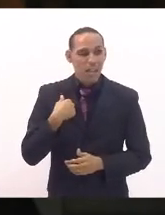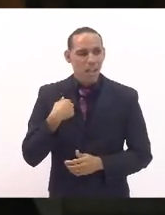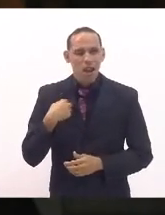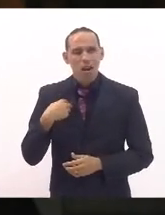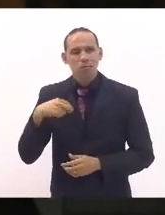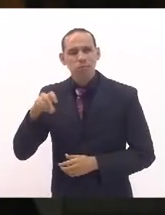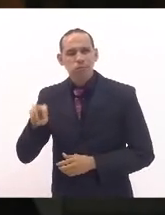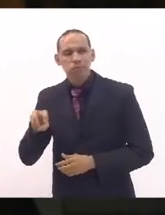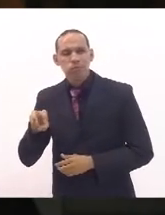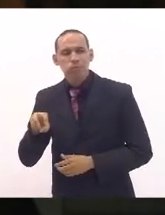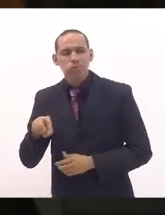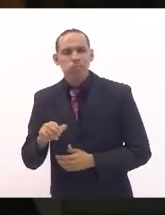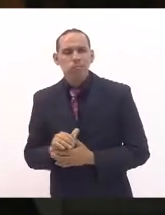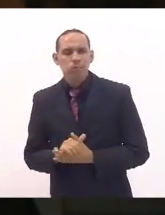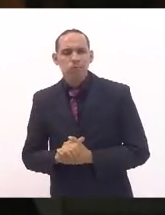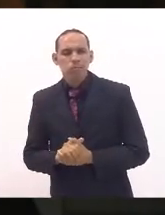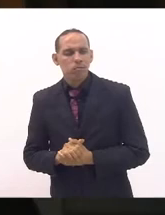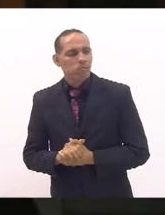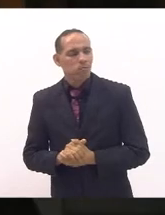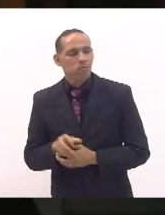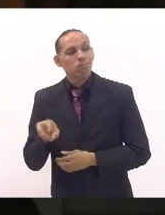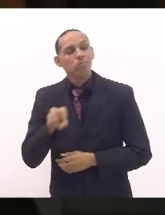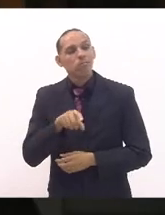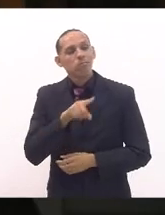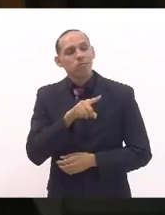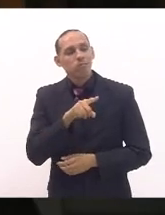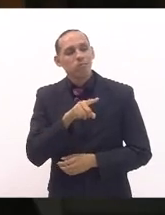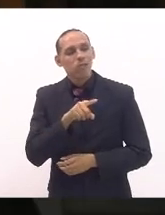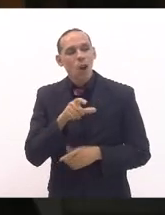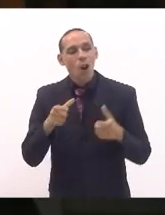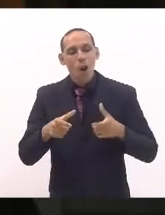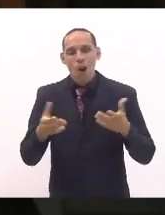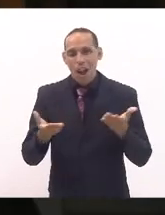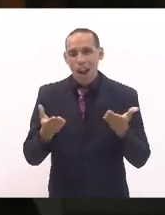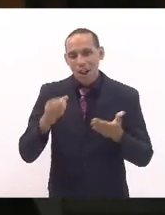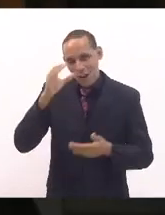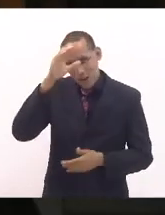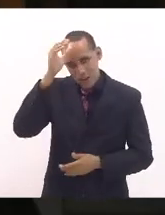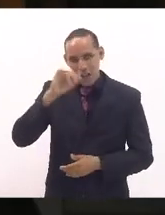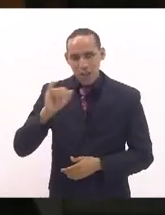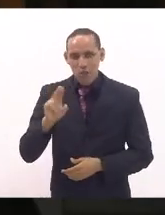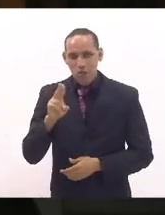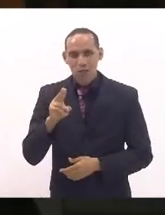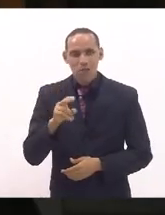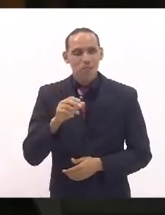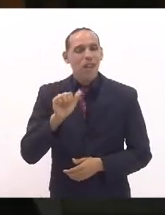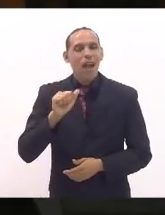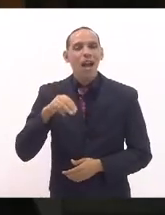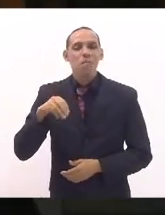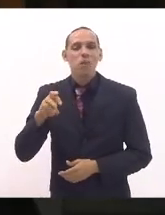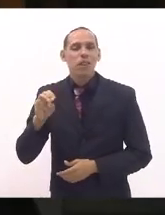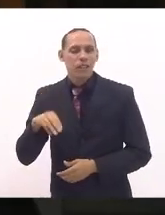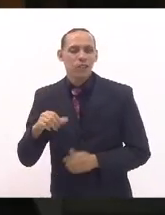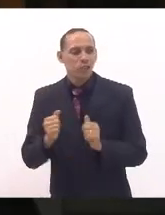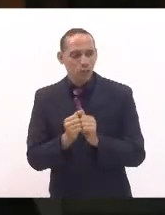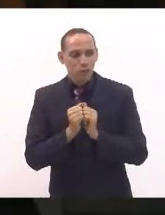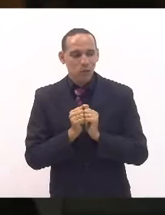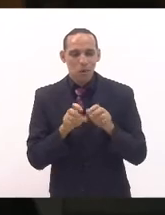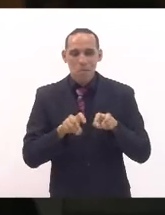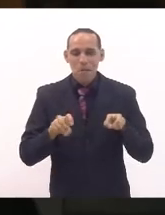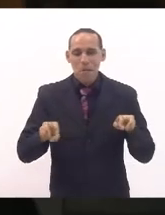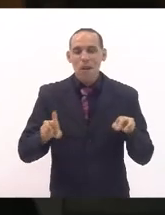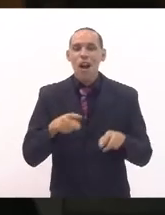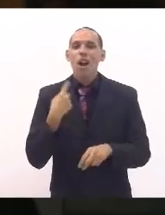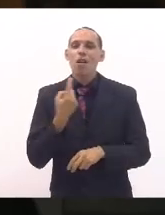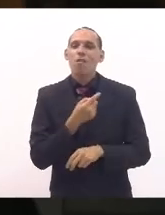lugar da deputada Tia Ju, deputada Amorim estava na mesa comigo, porque a gente